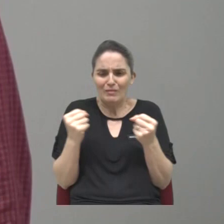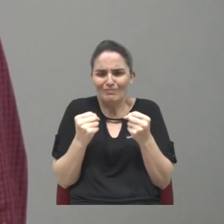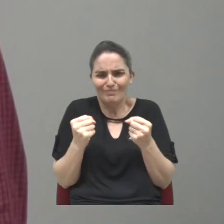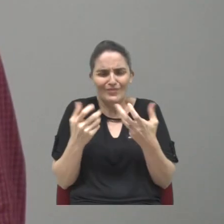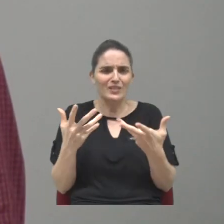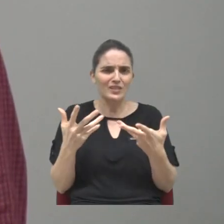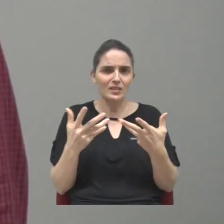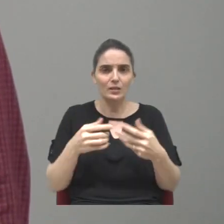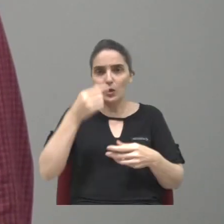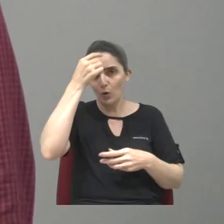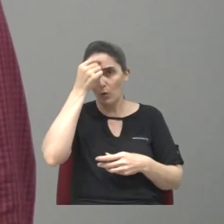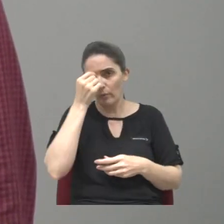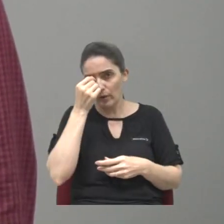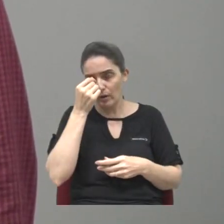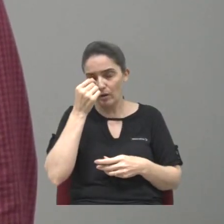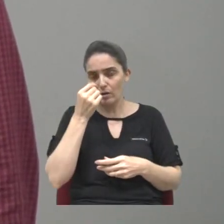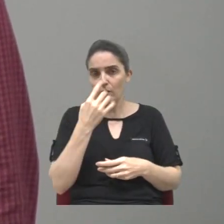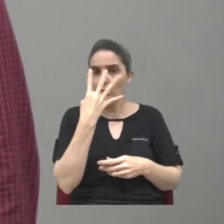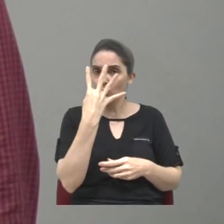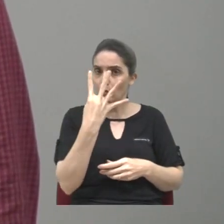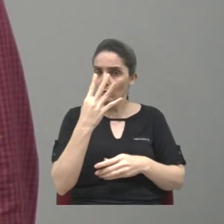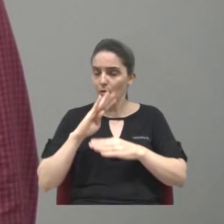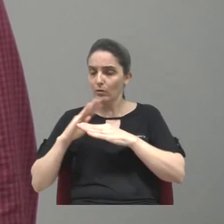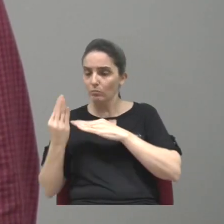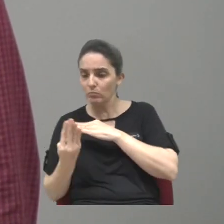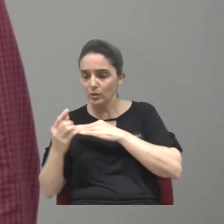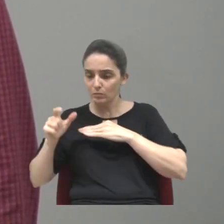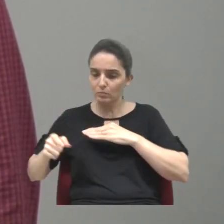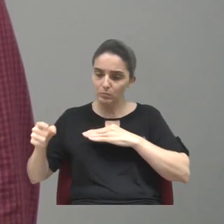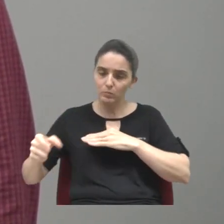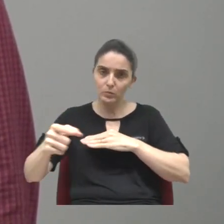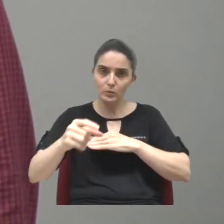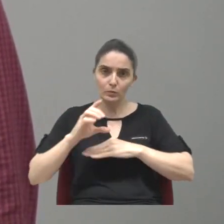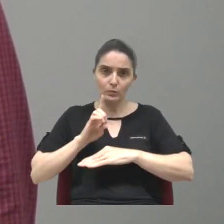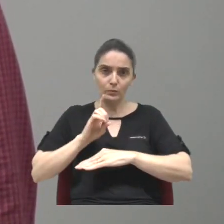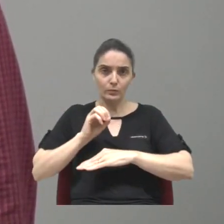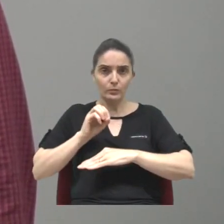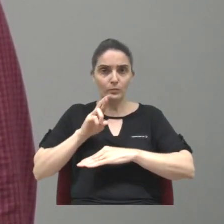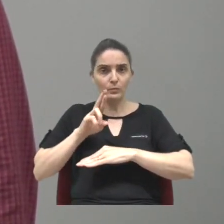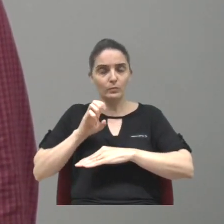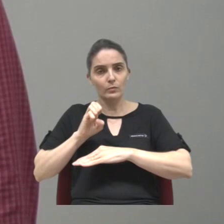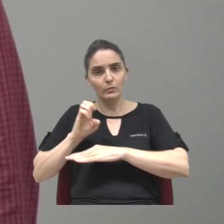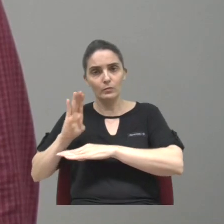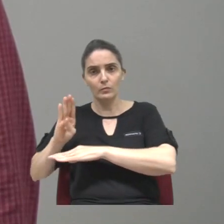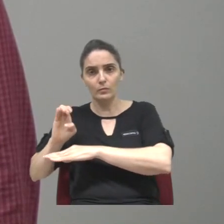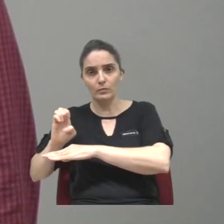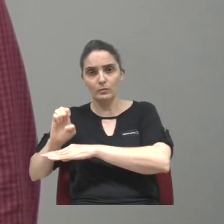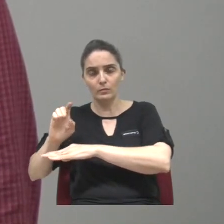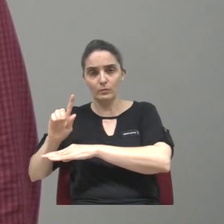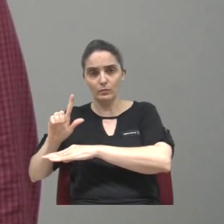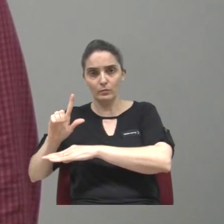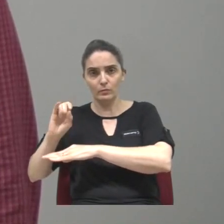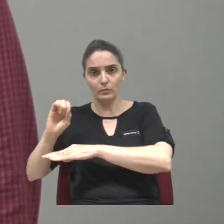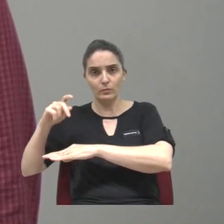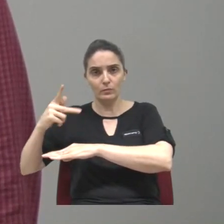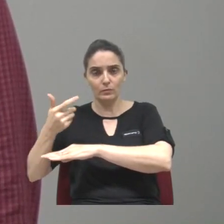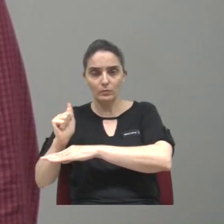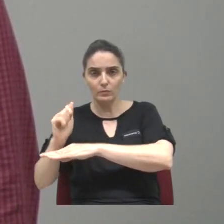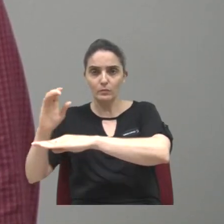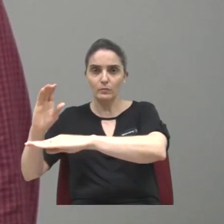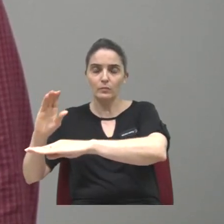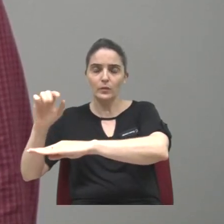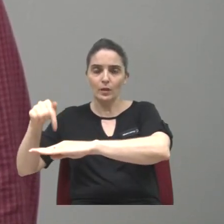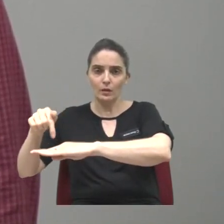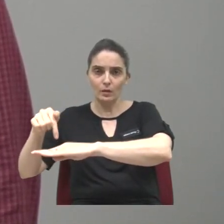4 bairros na cidade, Nossa Senhora das Dores, no Belinhometo, no Parque Hipólito e na Santa Luzia. E é com frequência